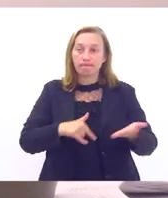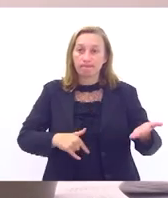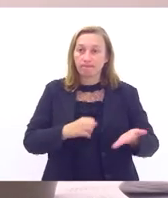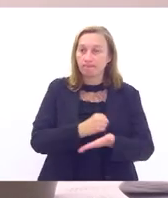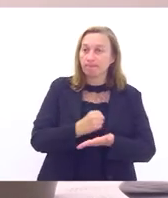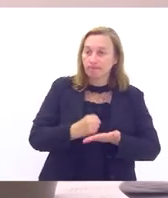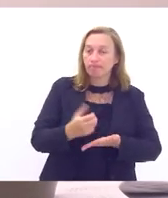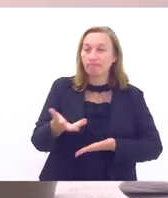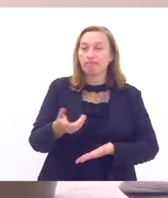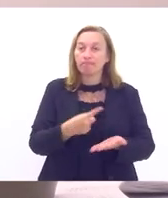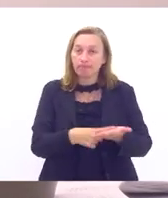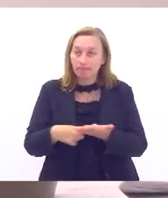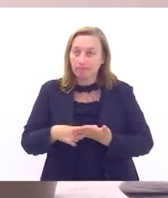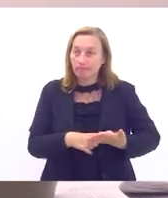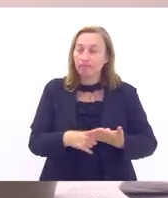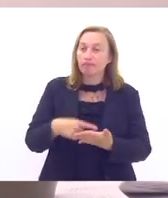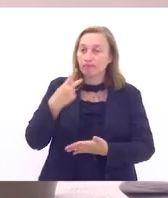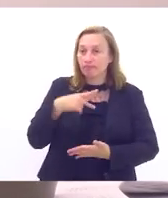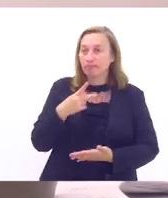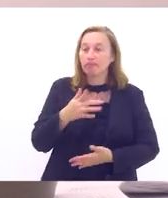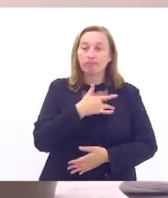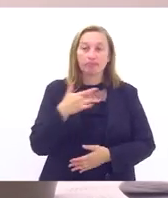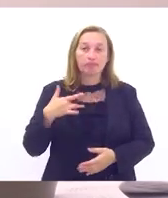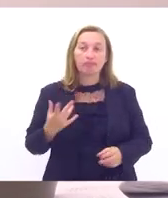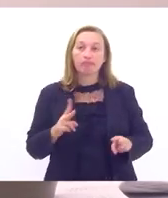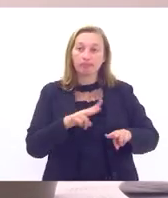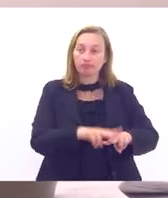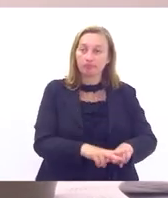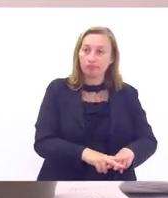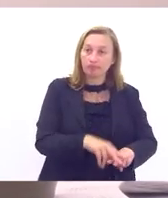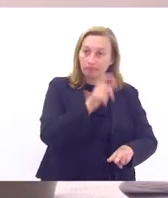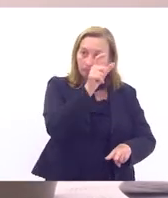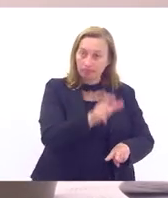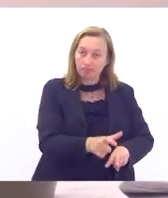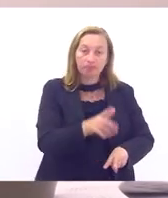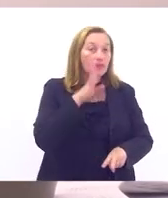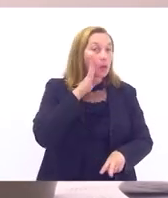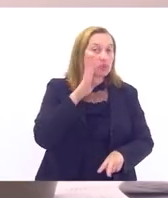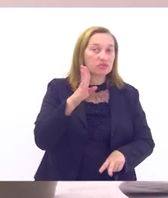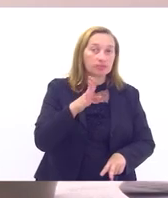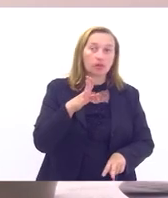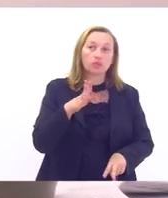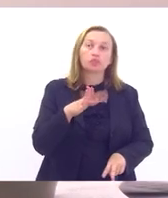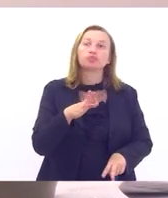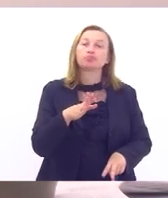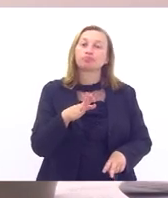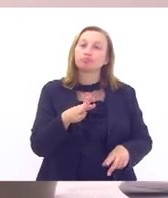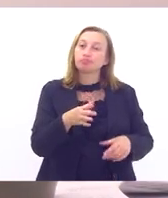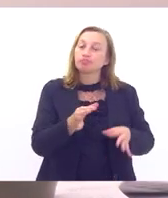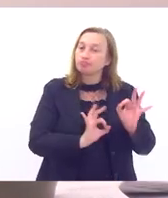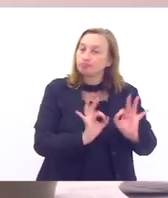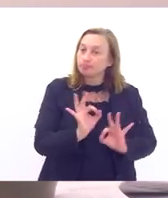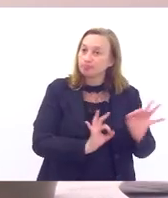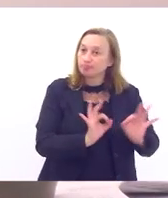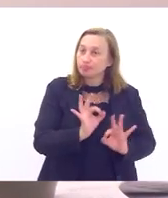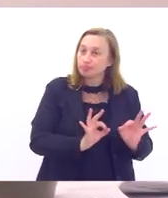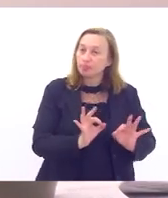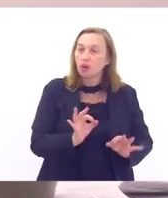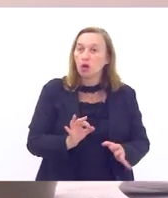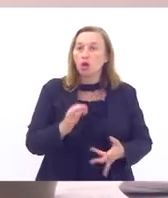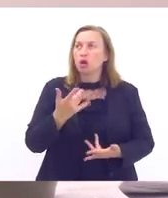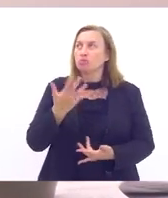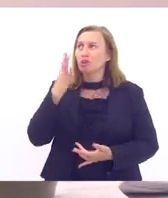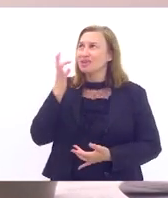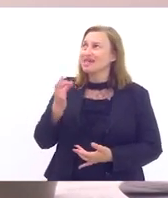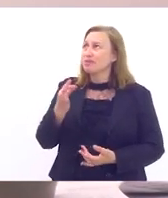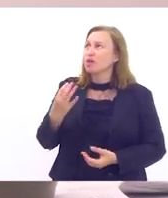Disse na oportunidade que a saúde prisional era um ponto fundamental para ser trabalhado. Disse que não tinha a menor noção de qual era